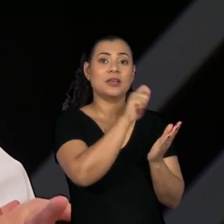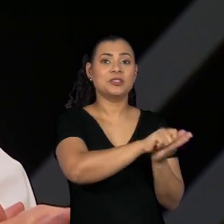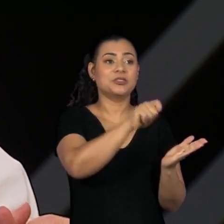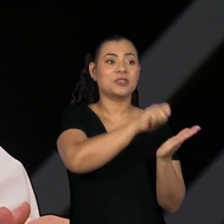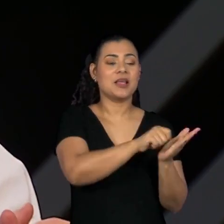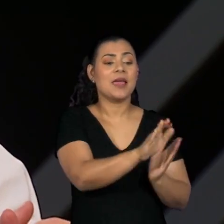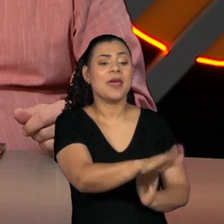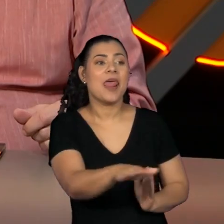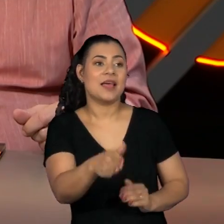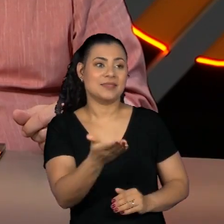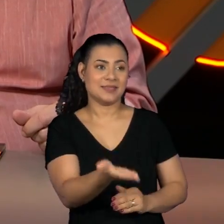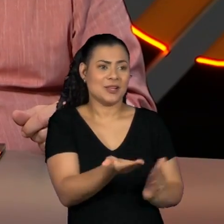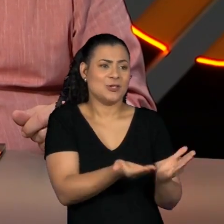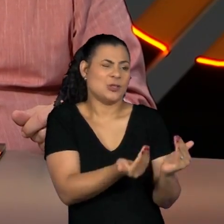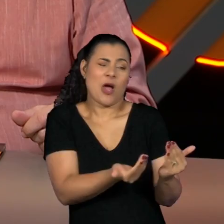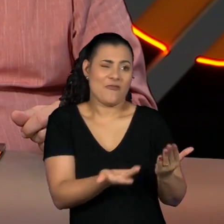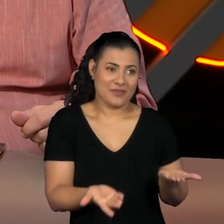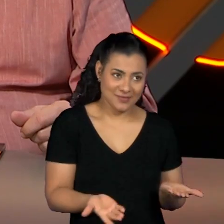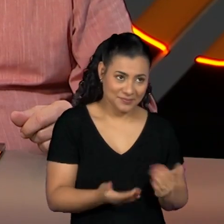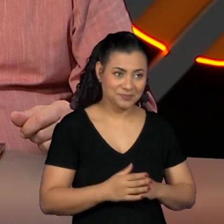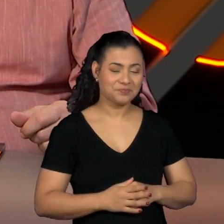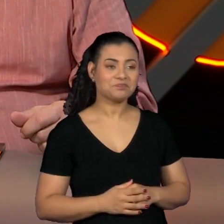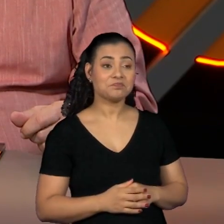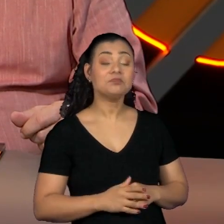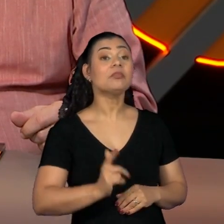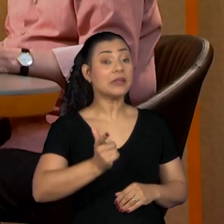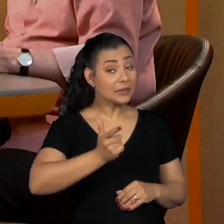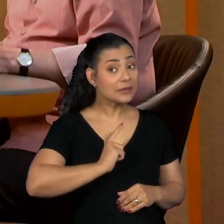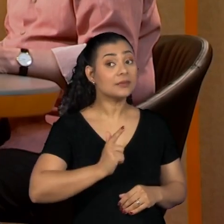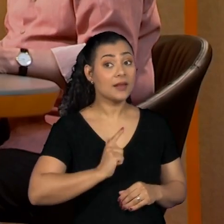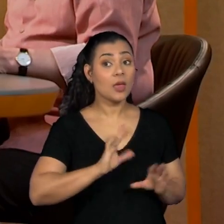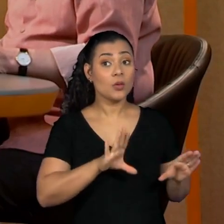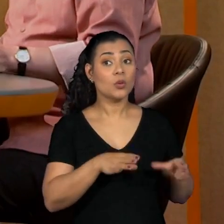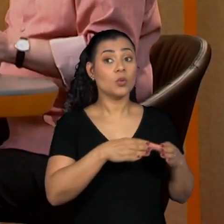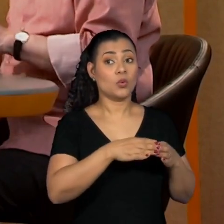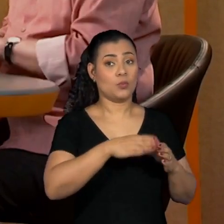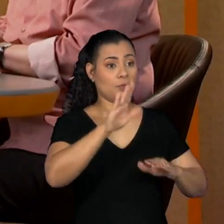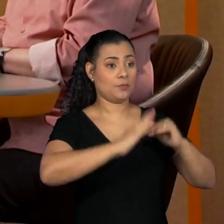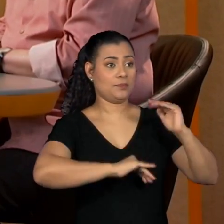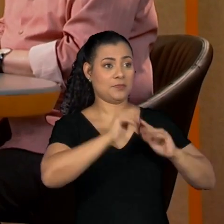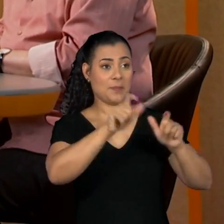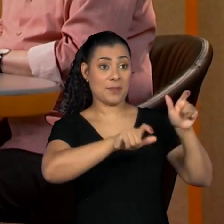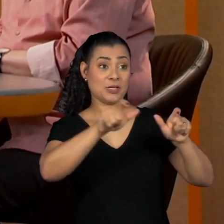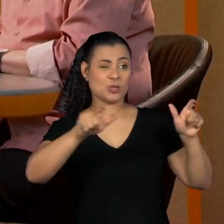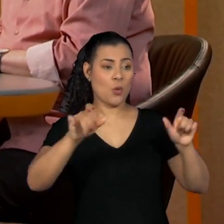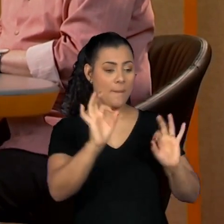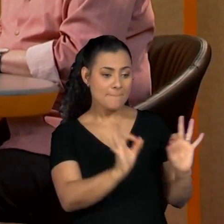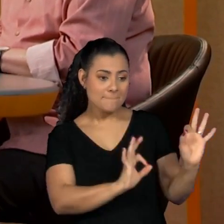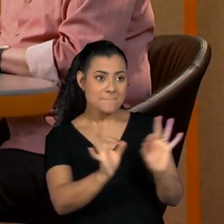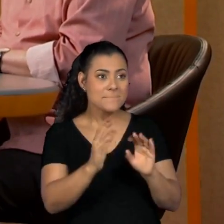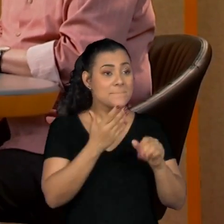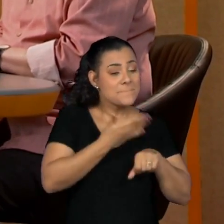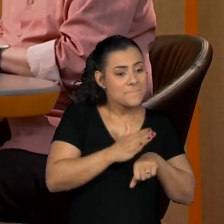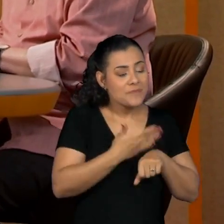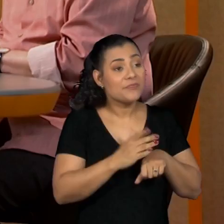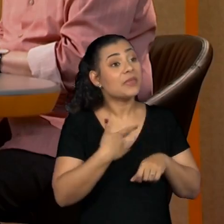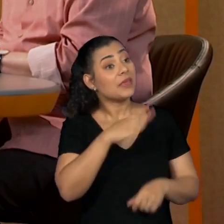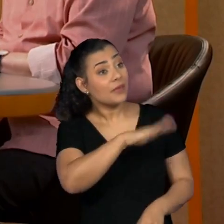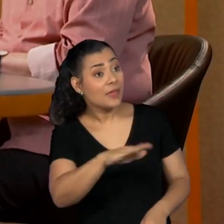escritores mirins. Nós temos um grupo de pessoas se preparando, de